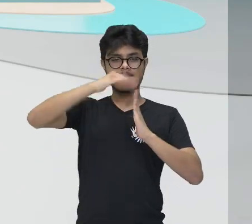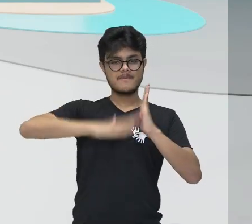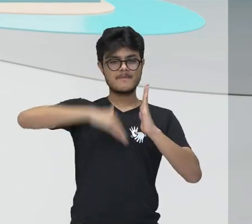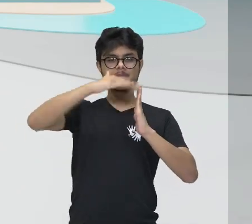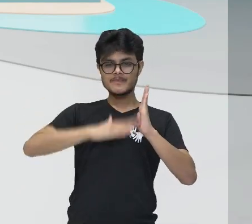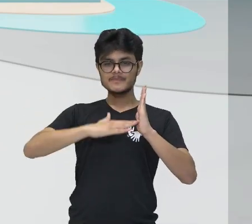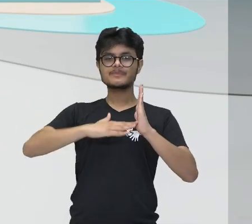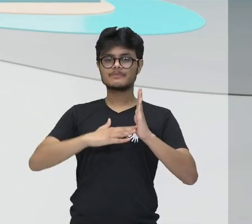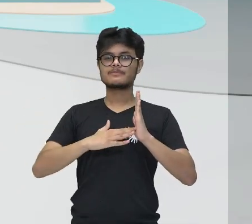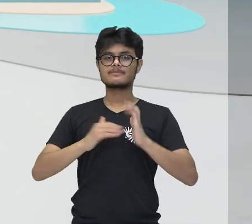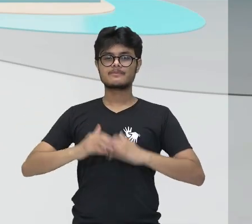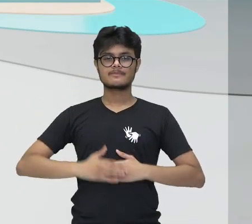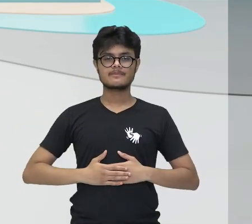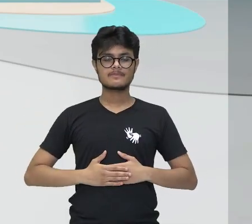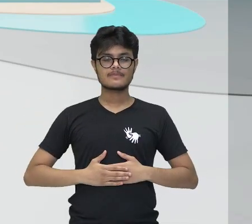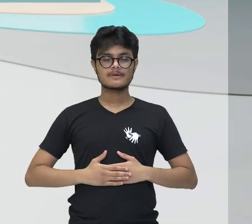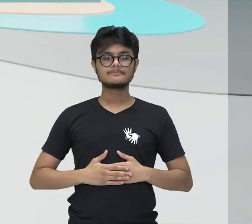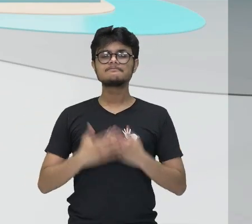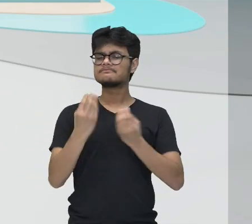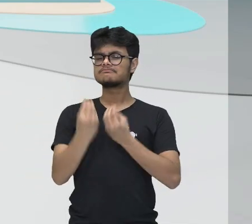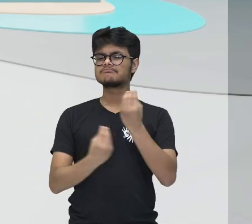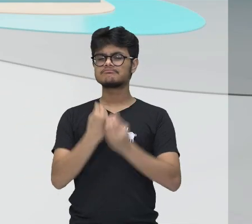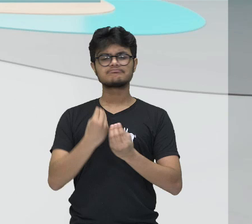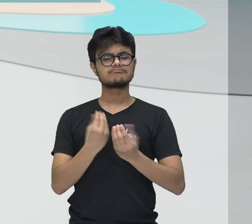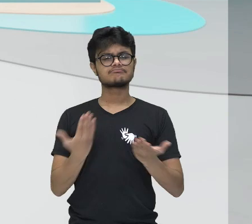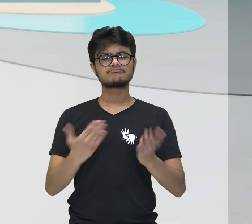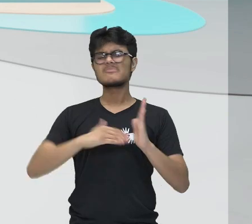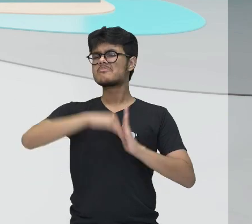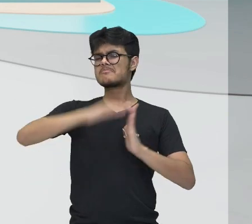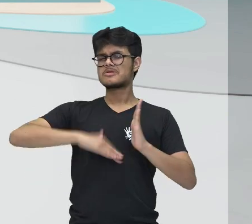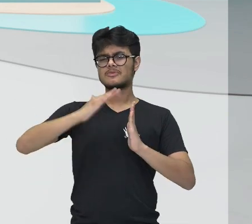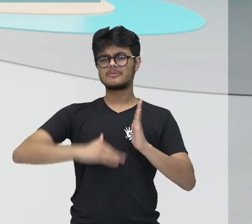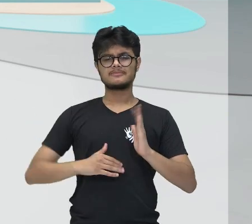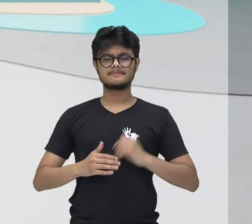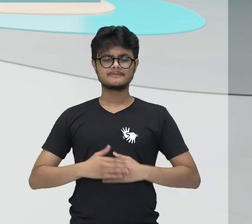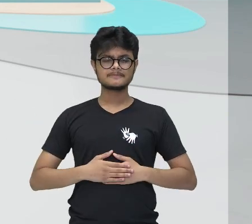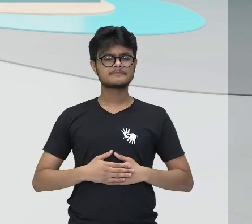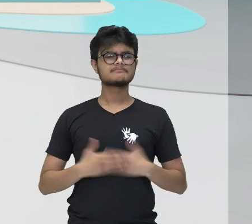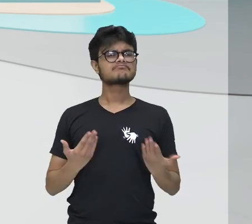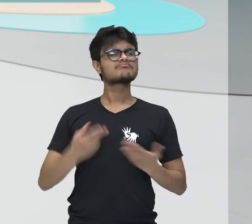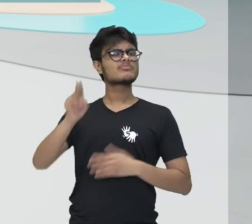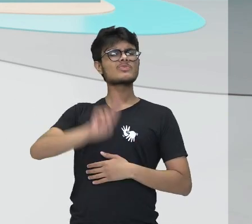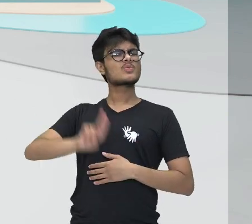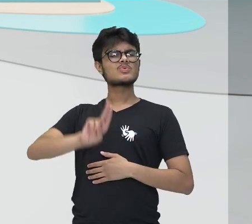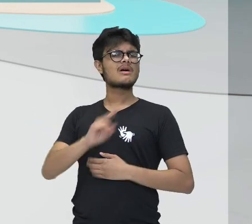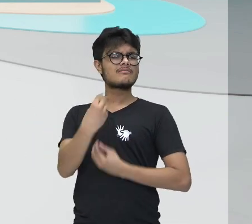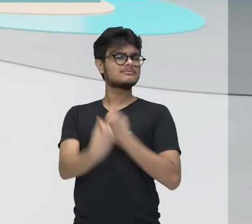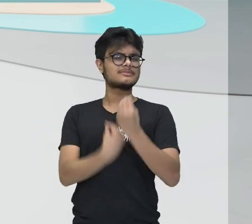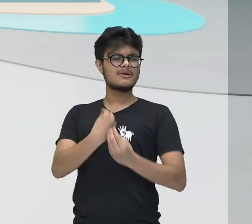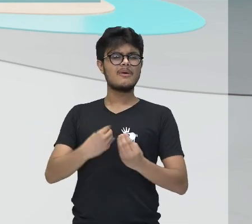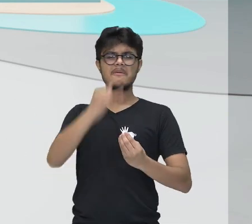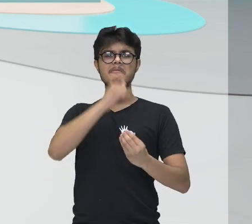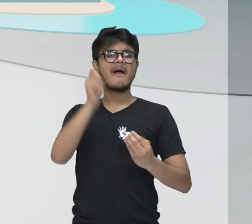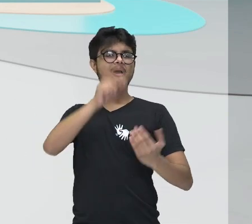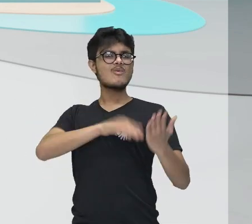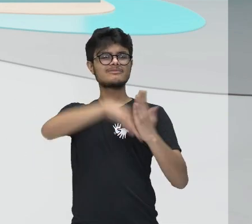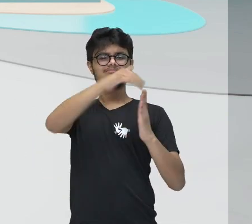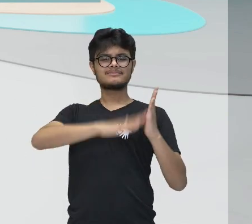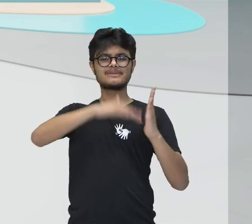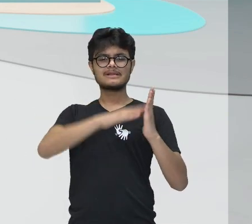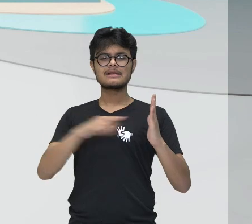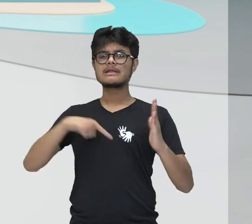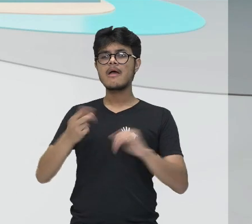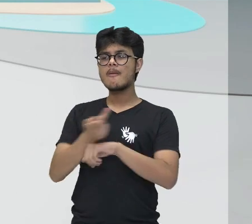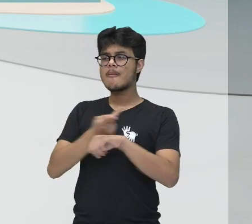seres humanos. E como é que era essa pintura? Quais os elementos que esses homens